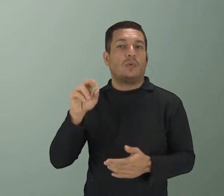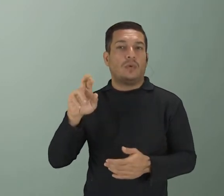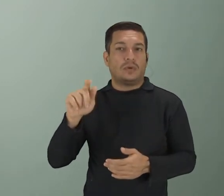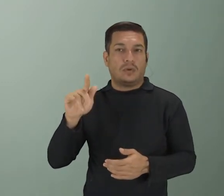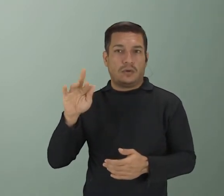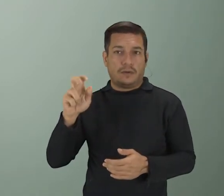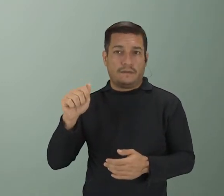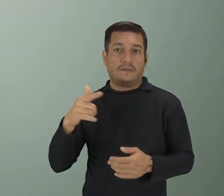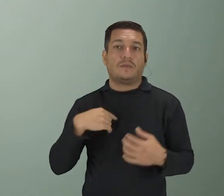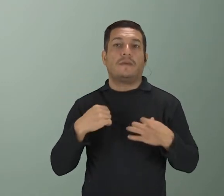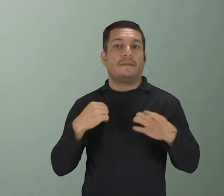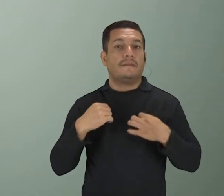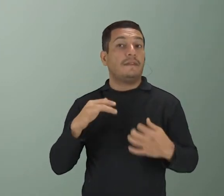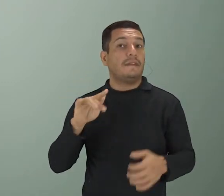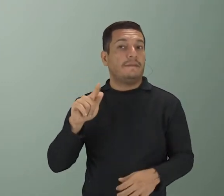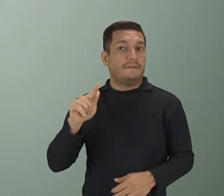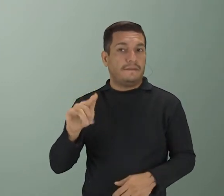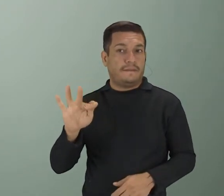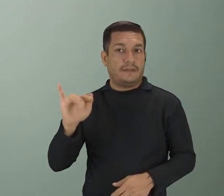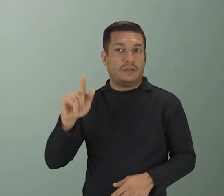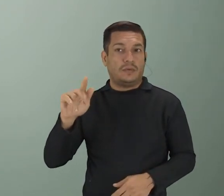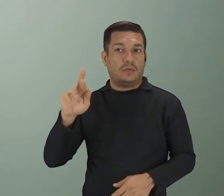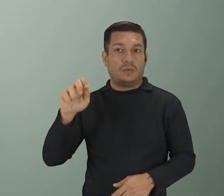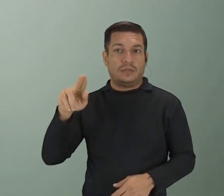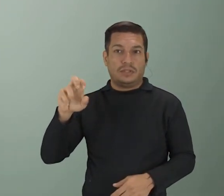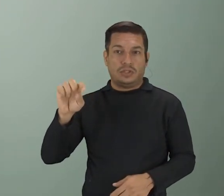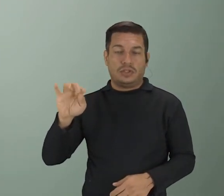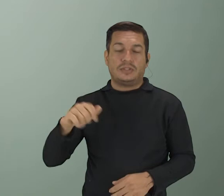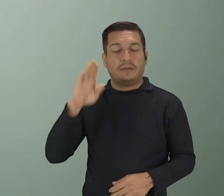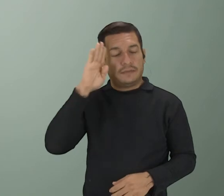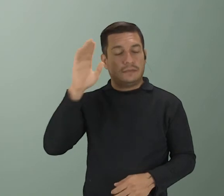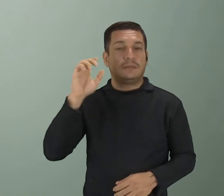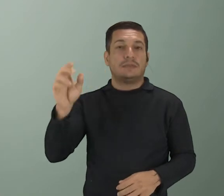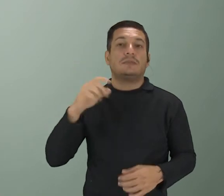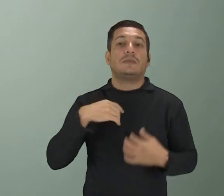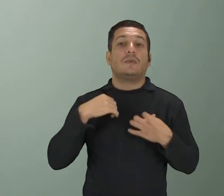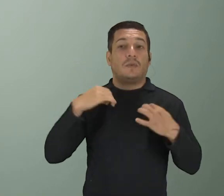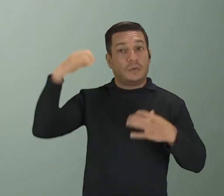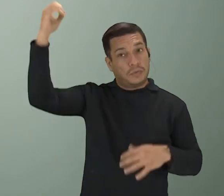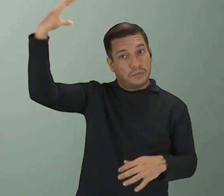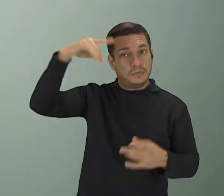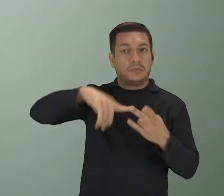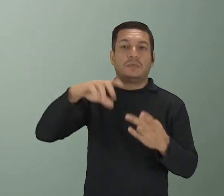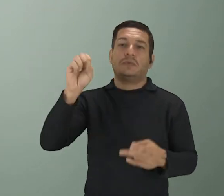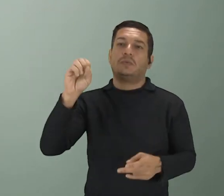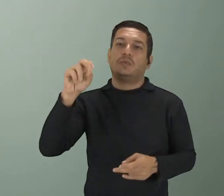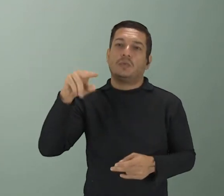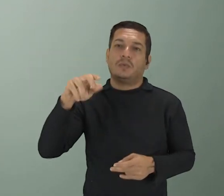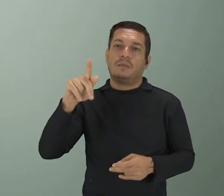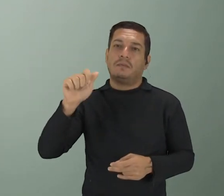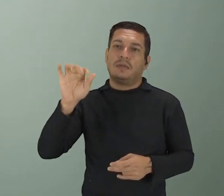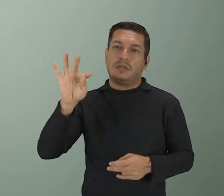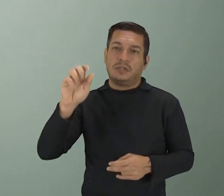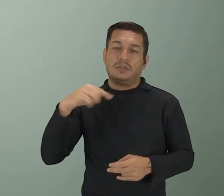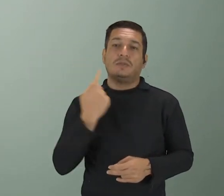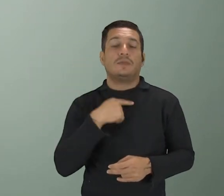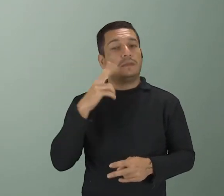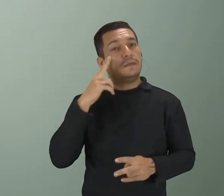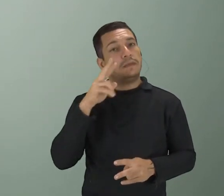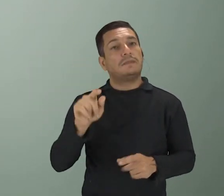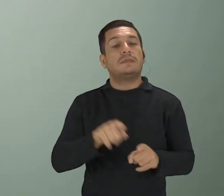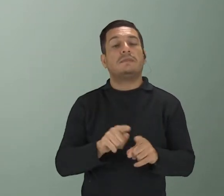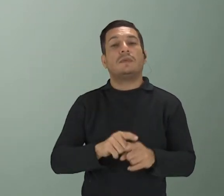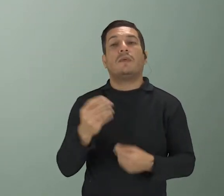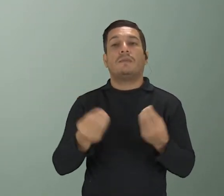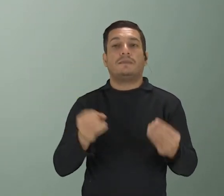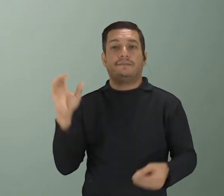figurinista, principalmente o iluminador e o sonoplasta, não é mesmo? E também vimos como é que aconteceu